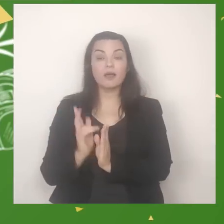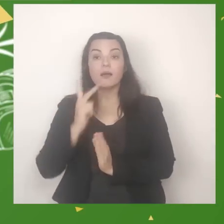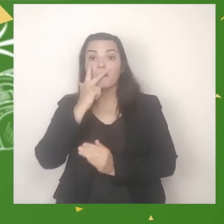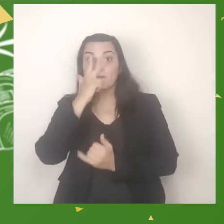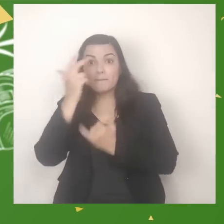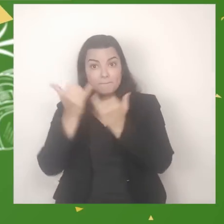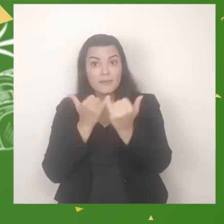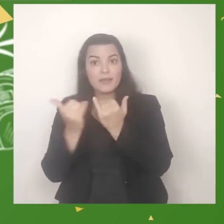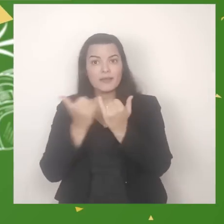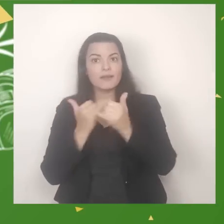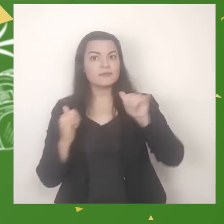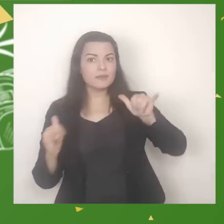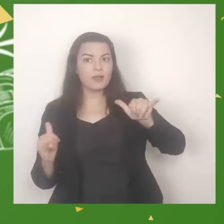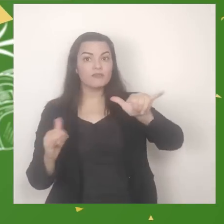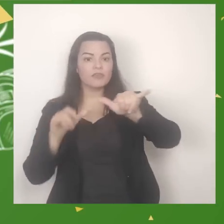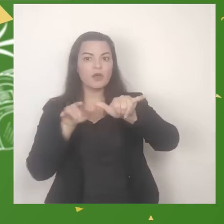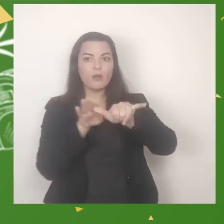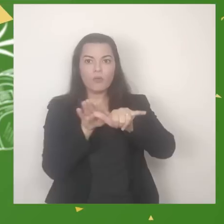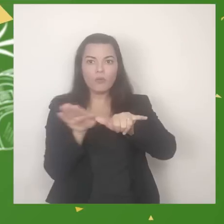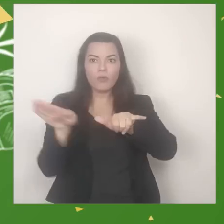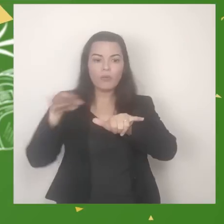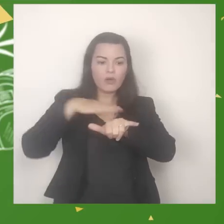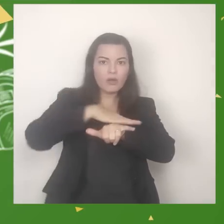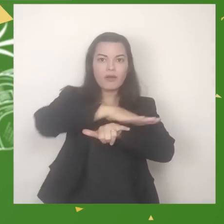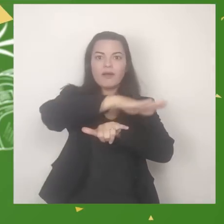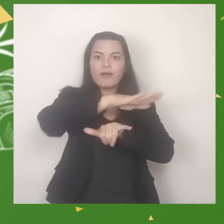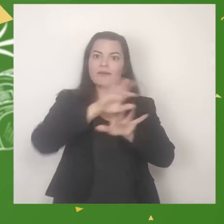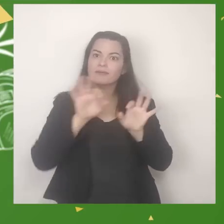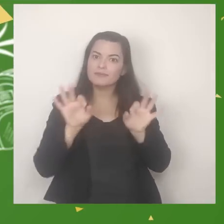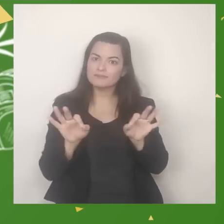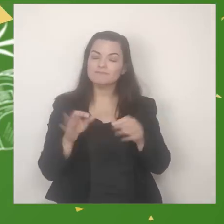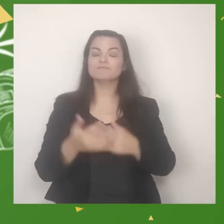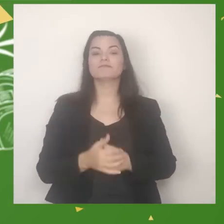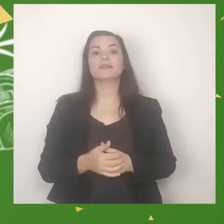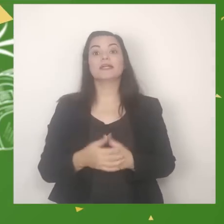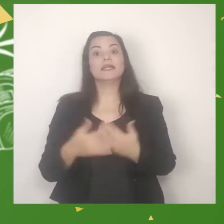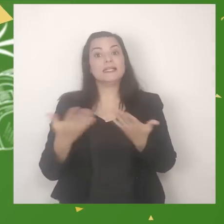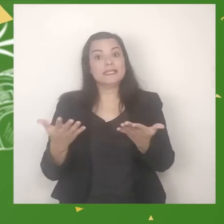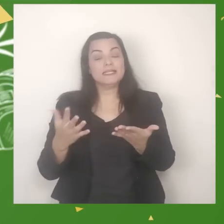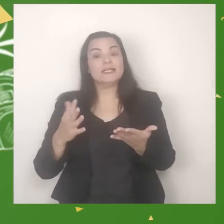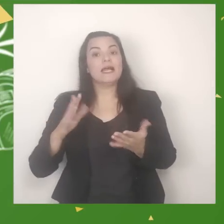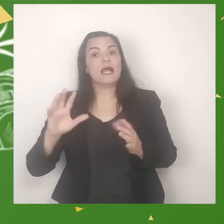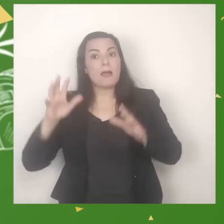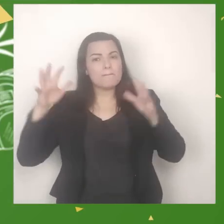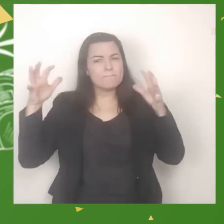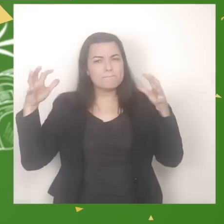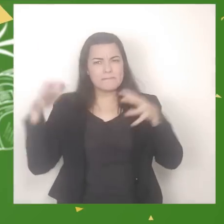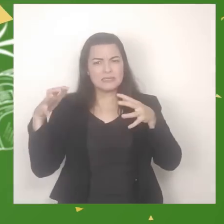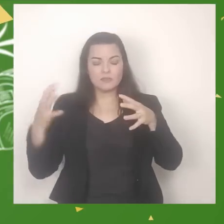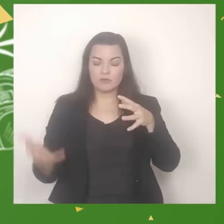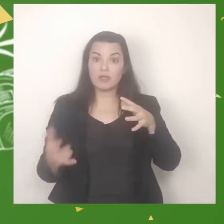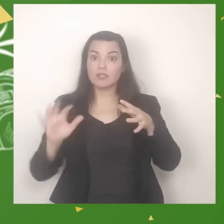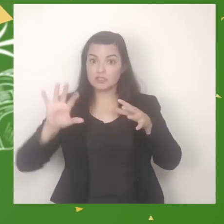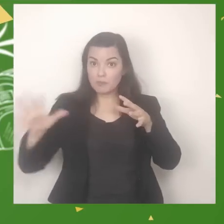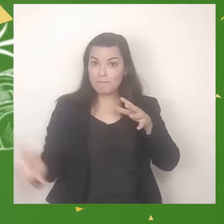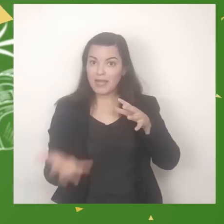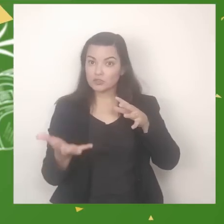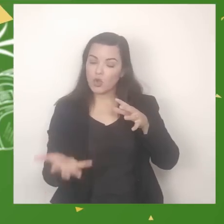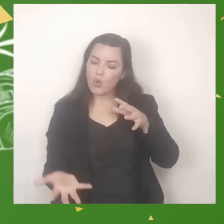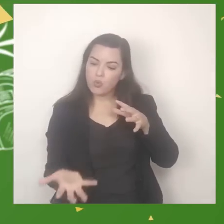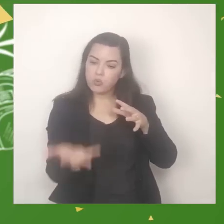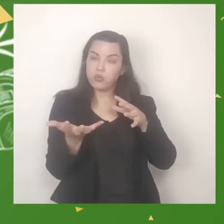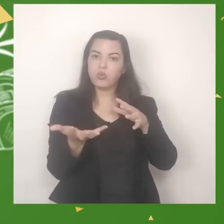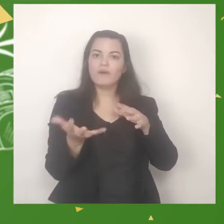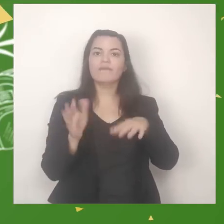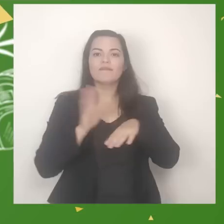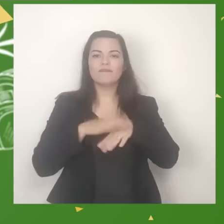a asa de um avião. Então, a pressão que acontece na parte inferior, embaixo, ela